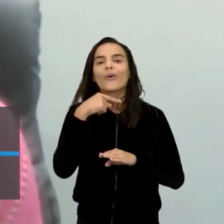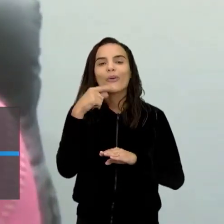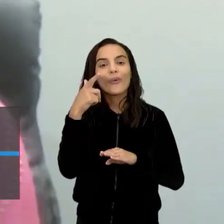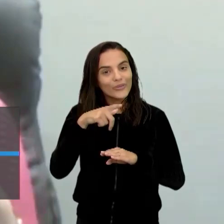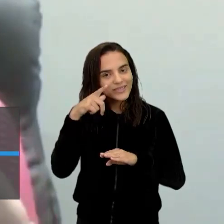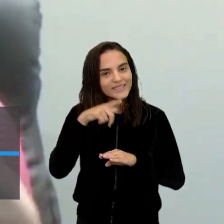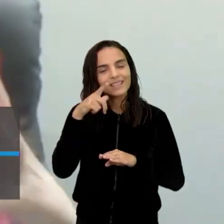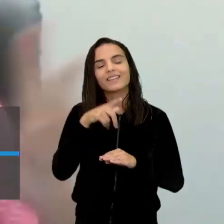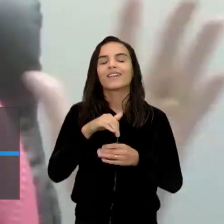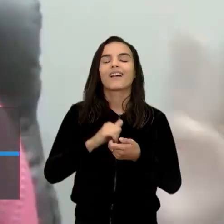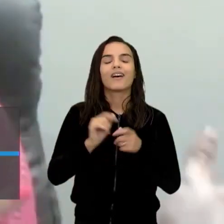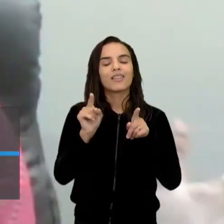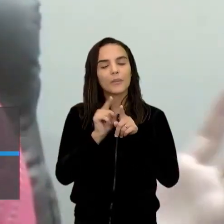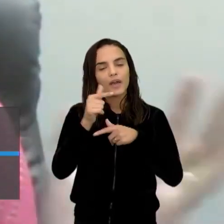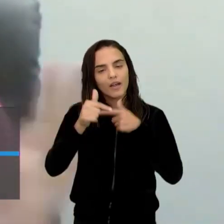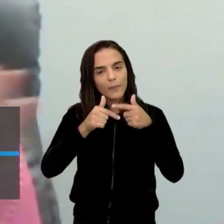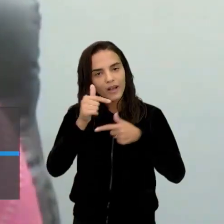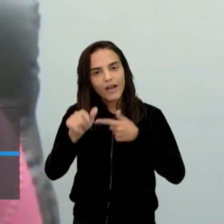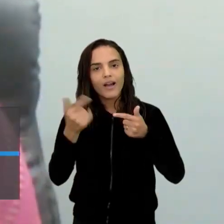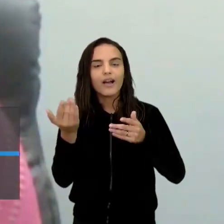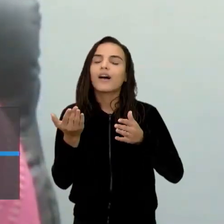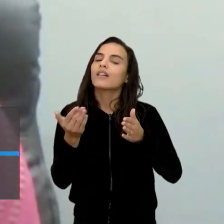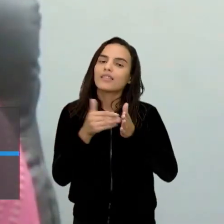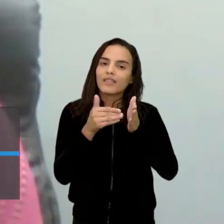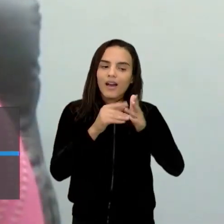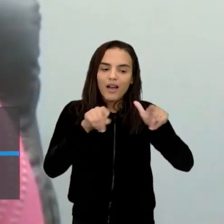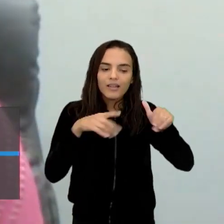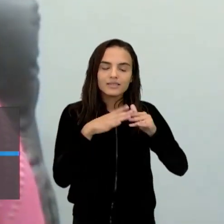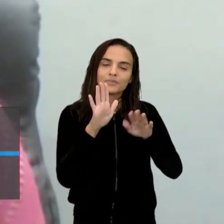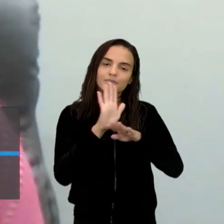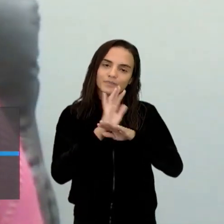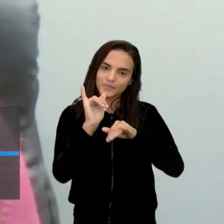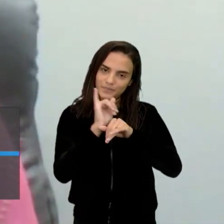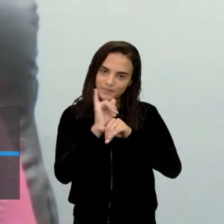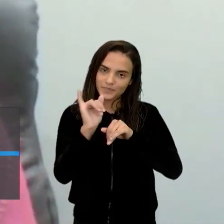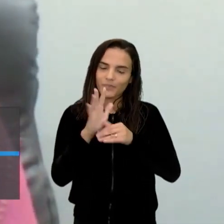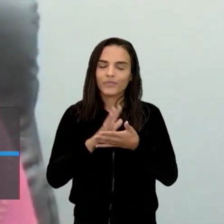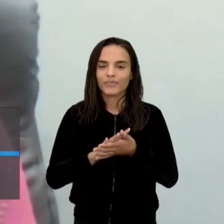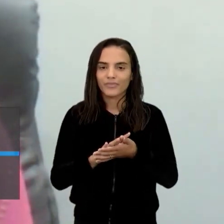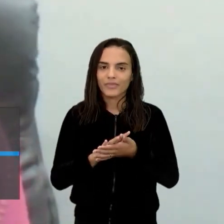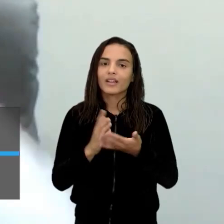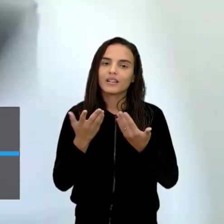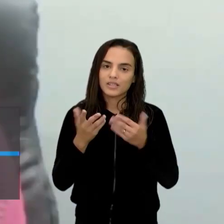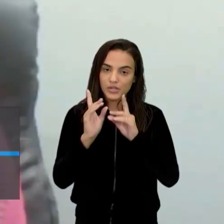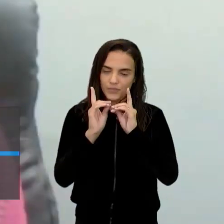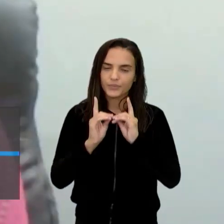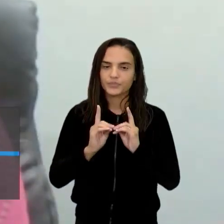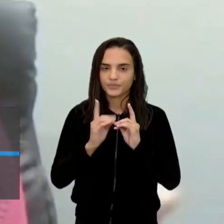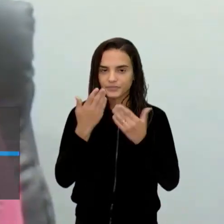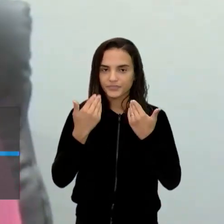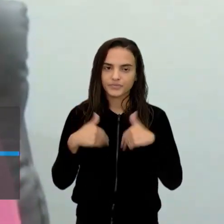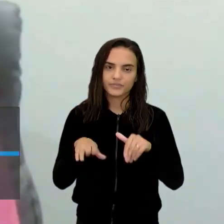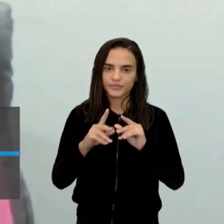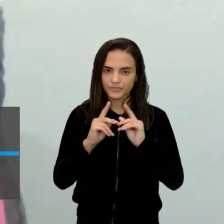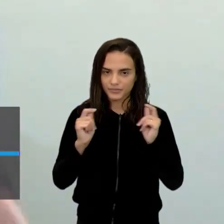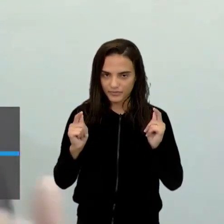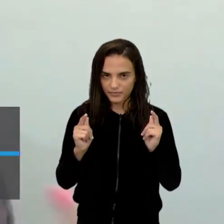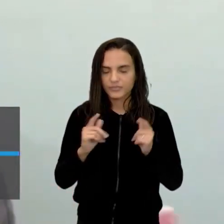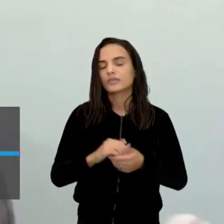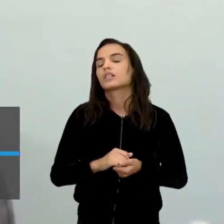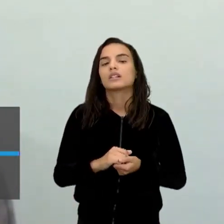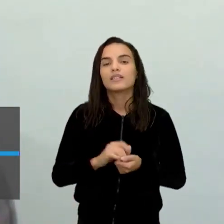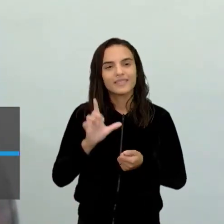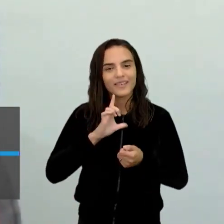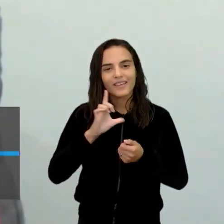trabalhados as suas limitações na sala de recursos, tá bom? De deficiência física, tá? Nós